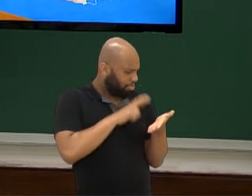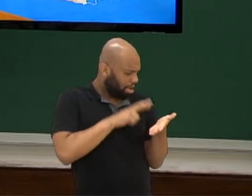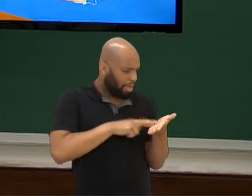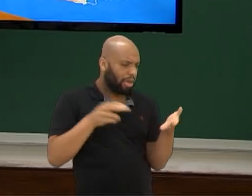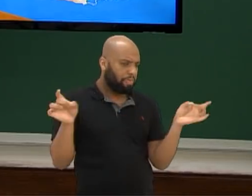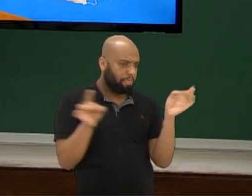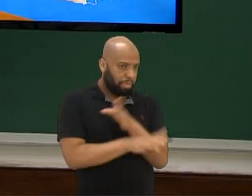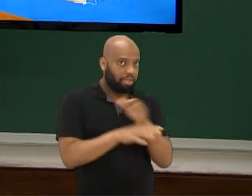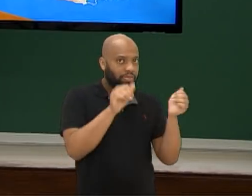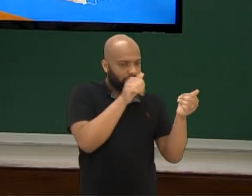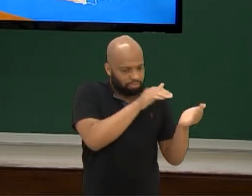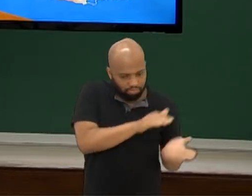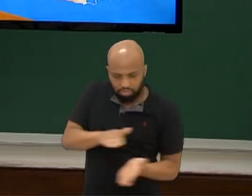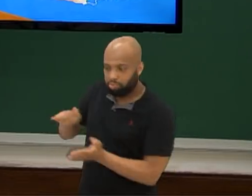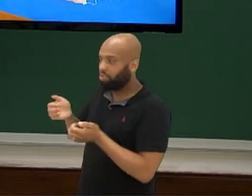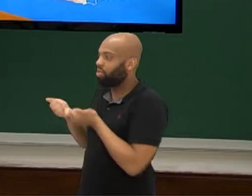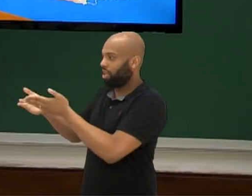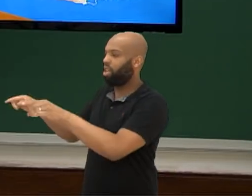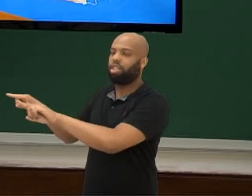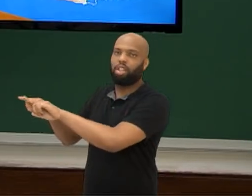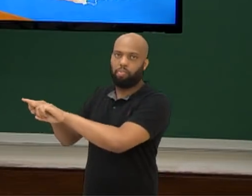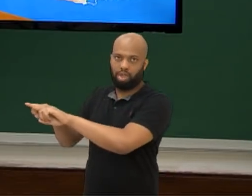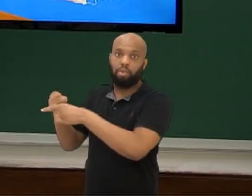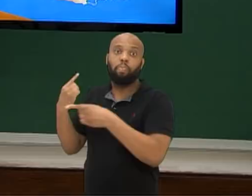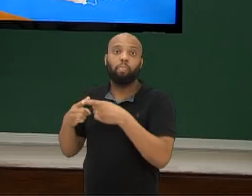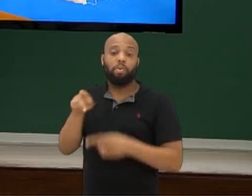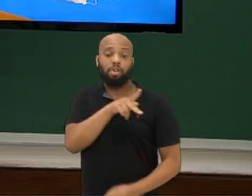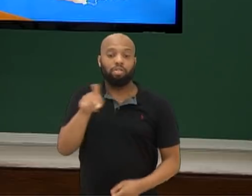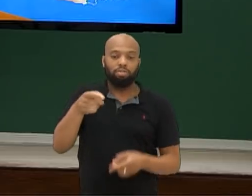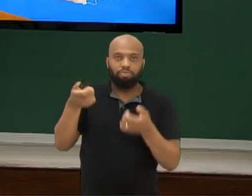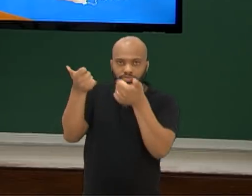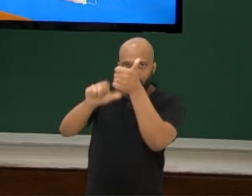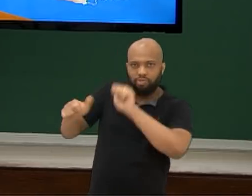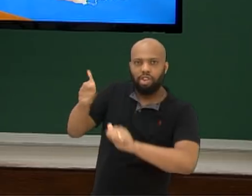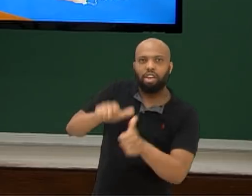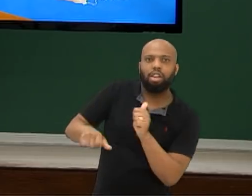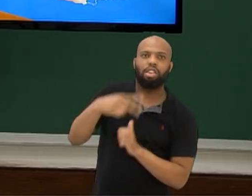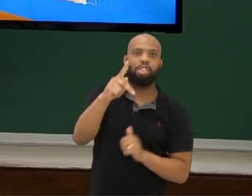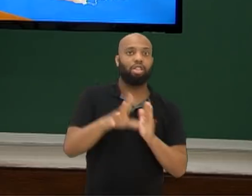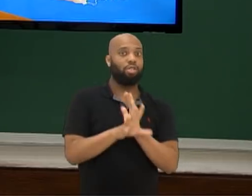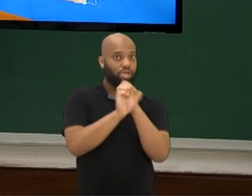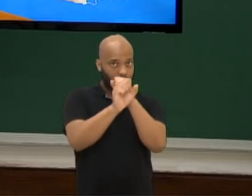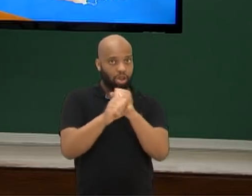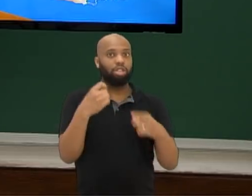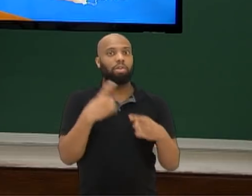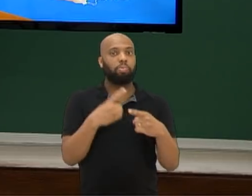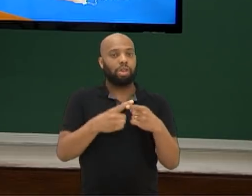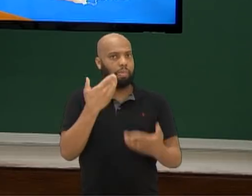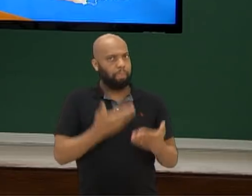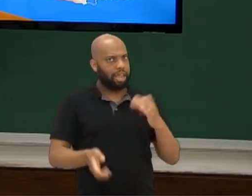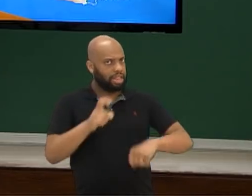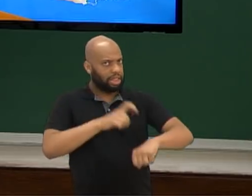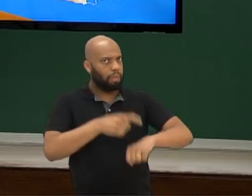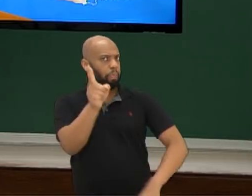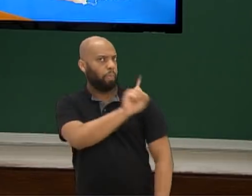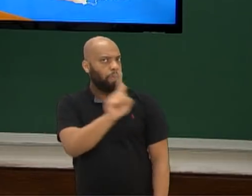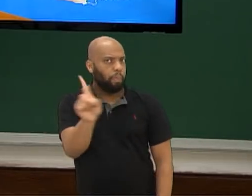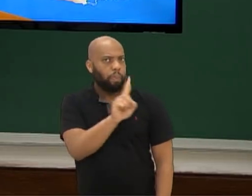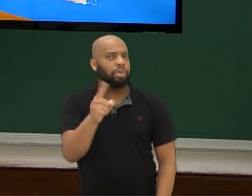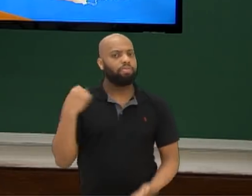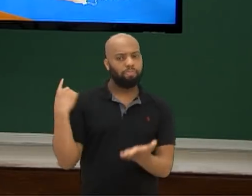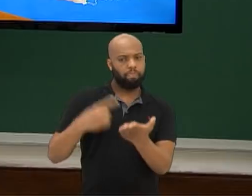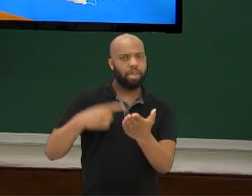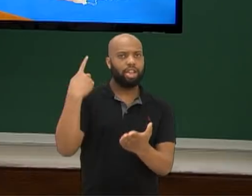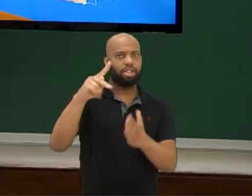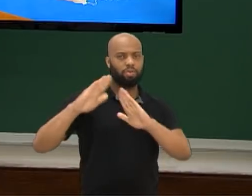professor precisa corrigir para validar lá a sua nota, certo? Então não perca tempo, não deixem para fazer de última hora, tá? Agendem com a